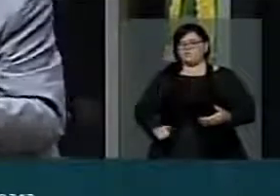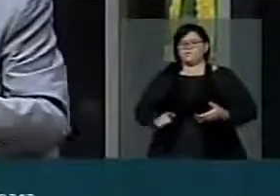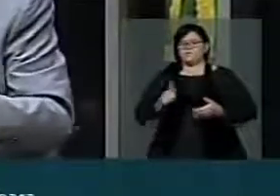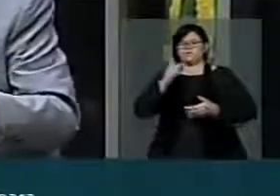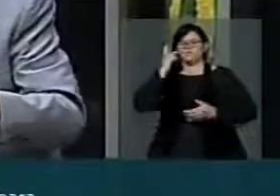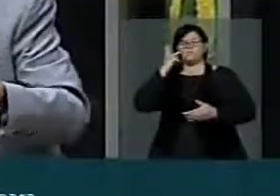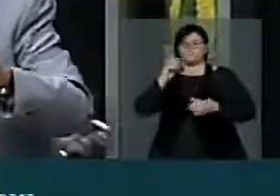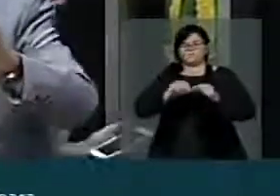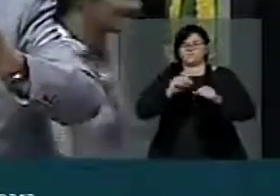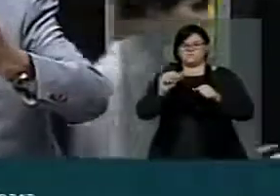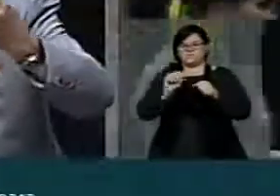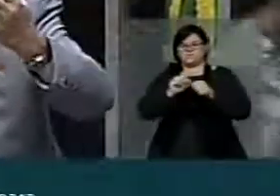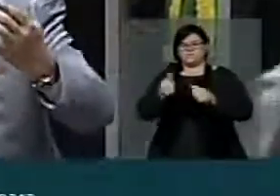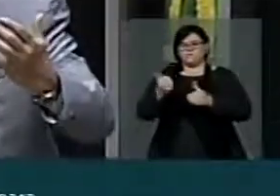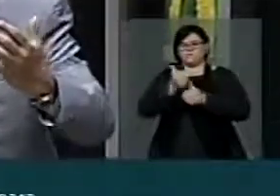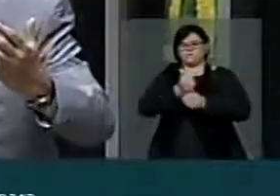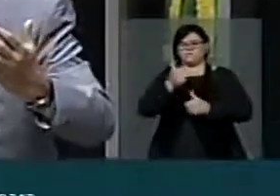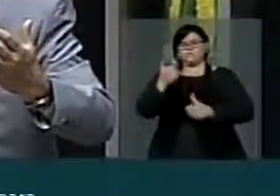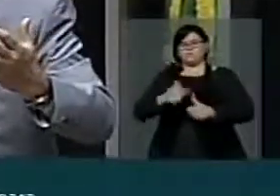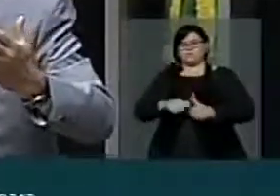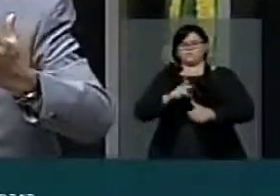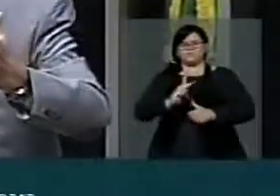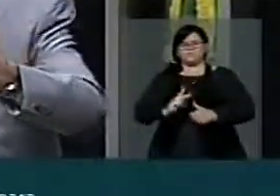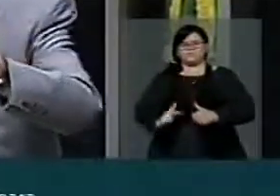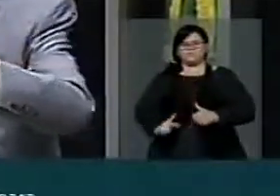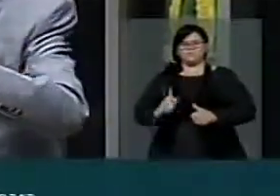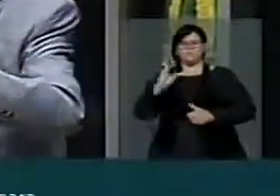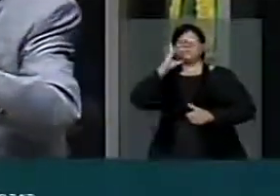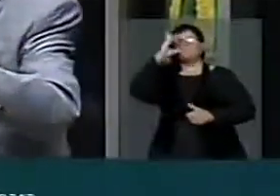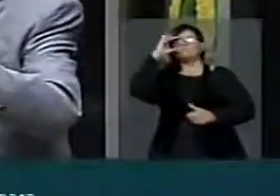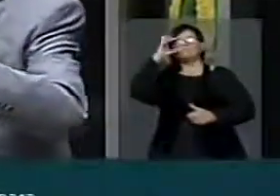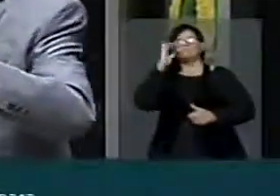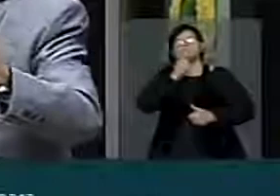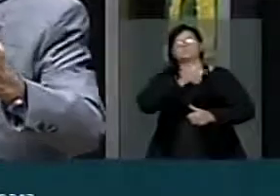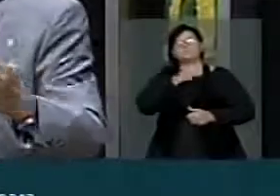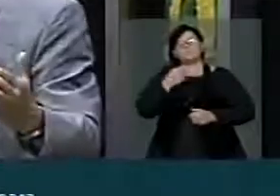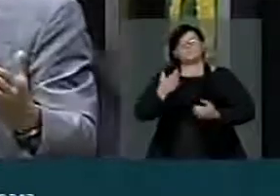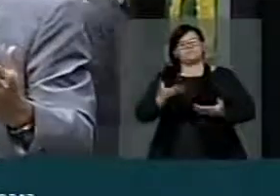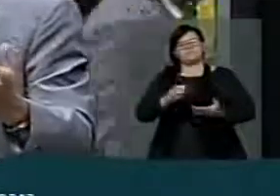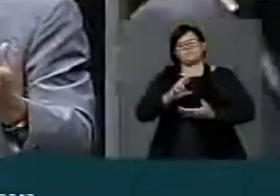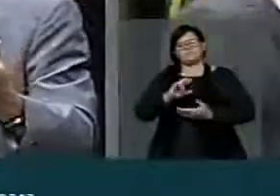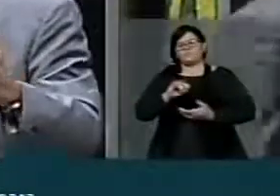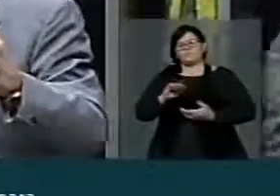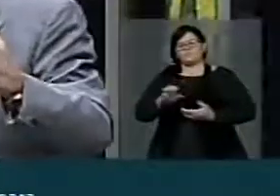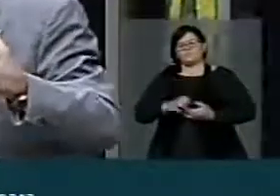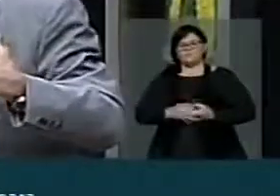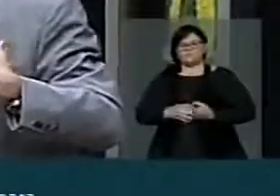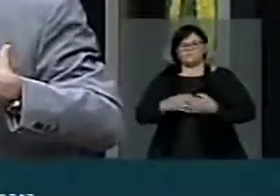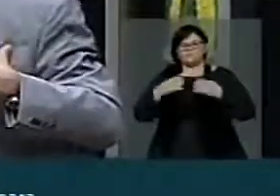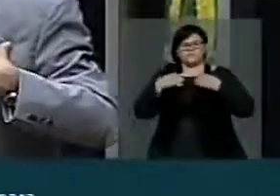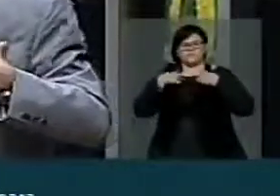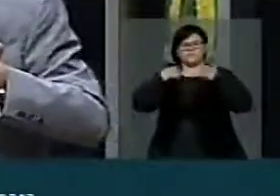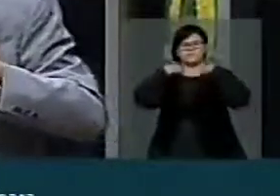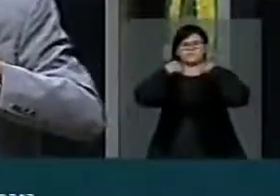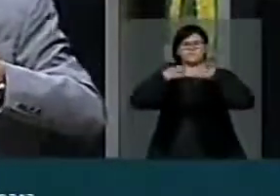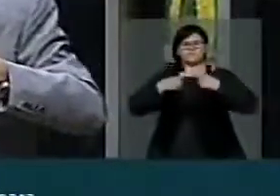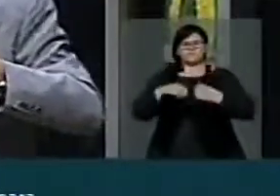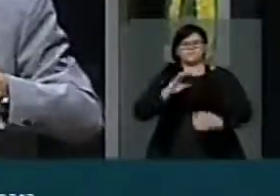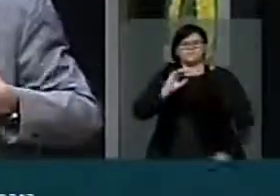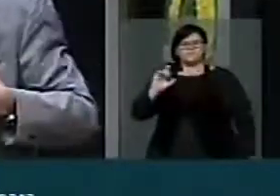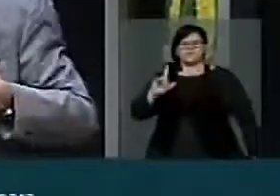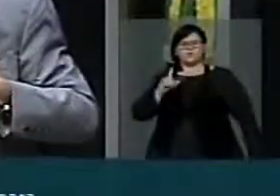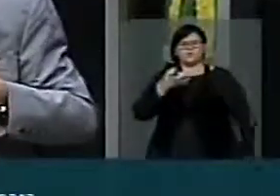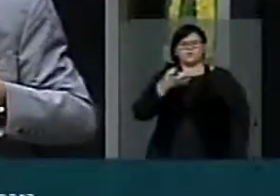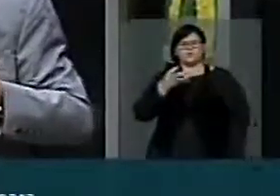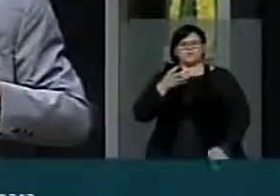para reeleger a presidente da República, é algo, no mínimo, criminoso. Então é lógico que eles querem abafar